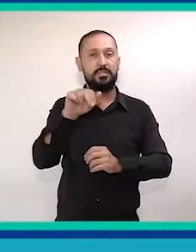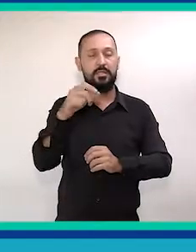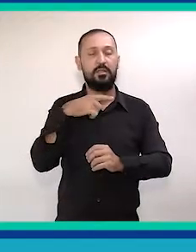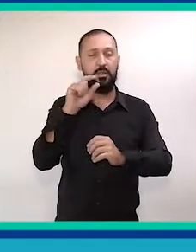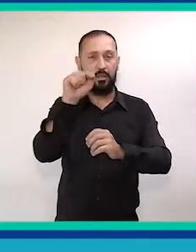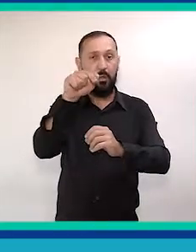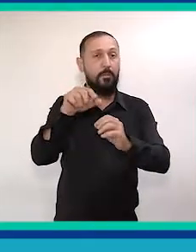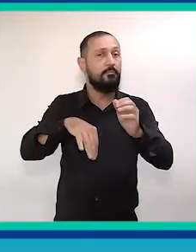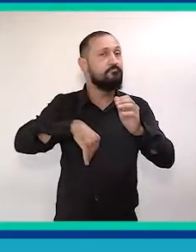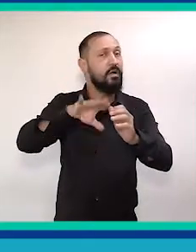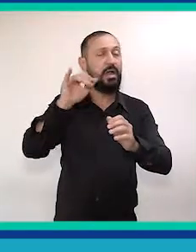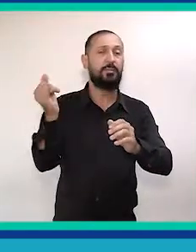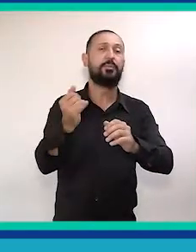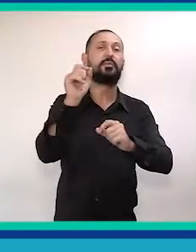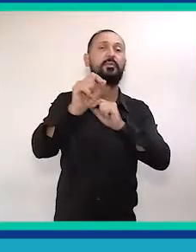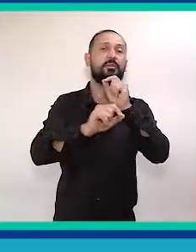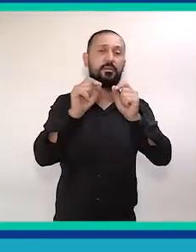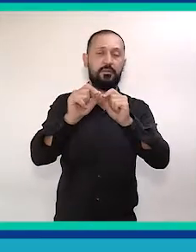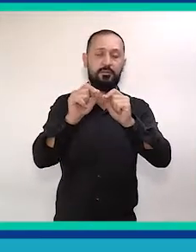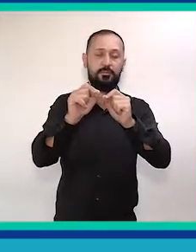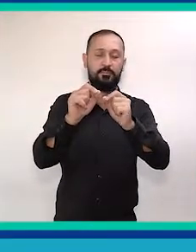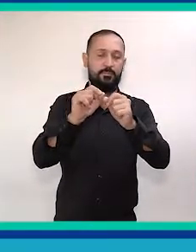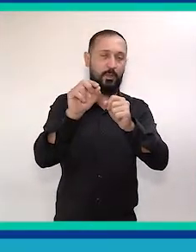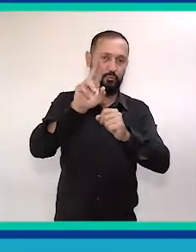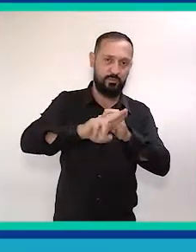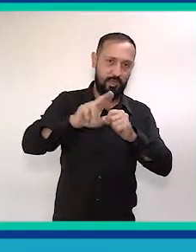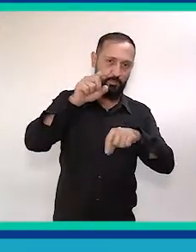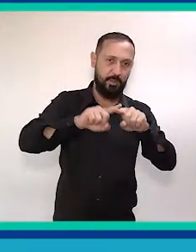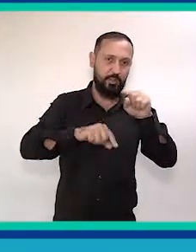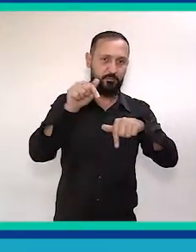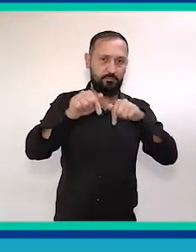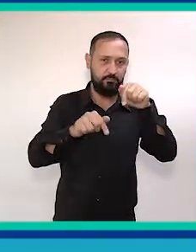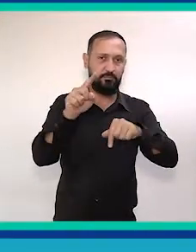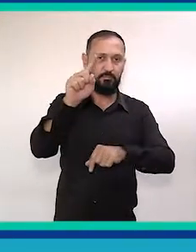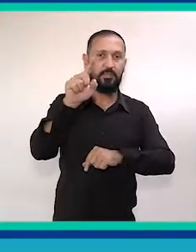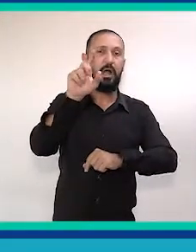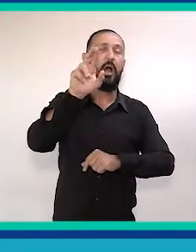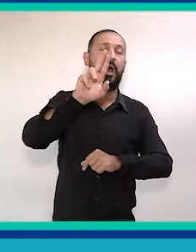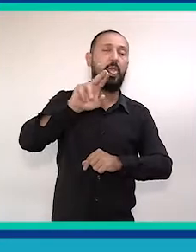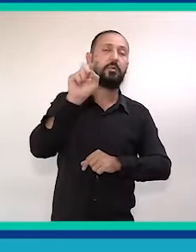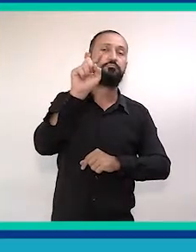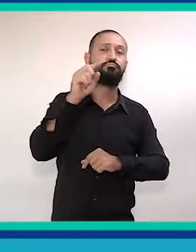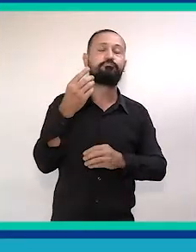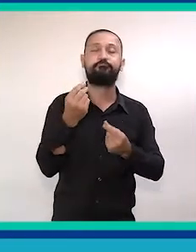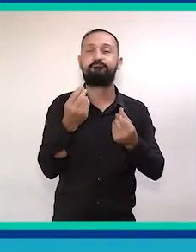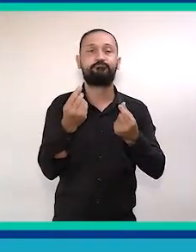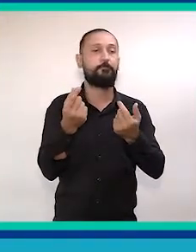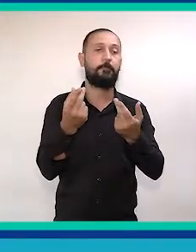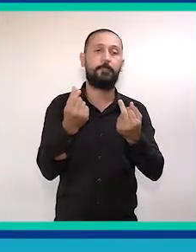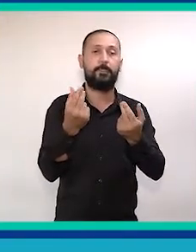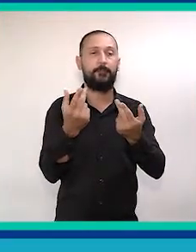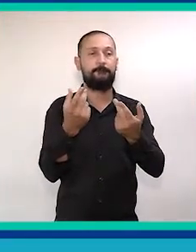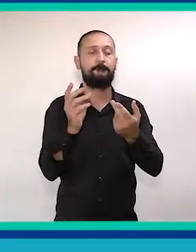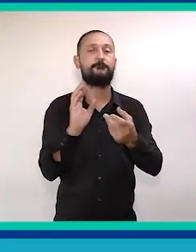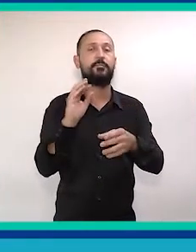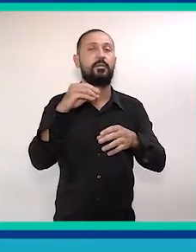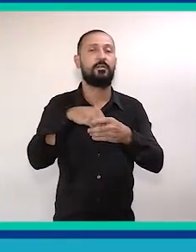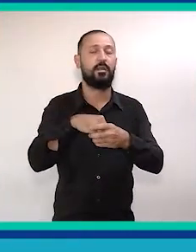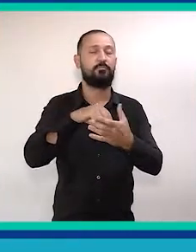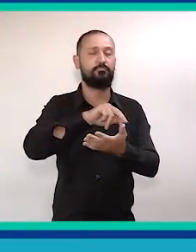resina nada mais é que o constituinte principal de uma cromatografia, e essa resina é como se